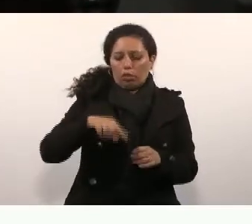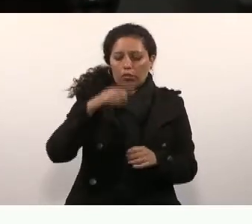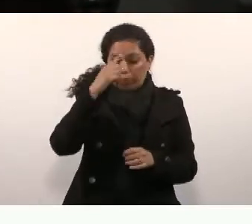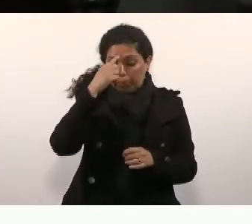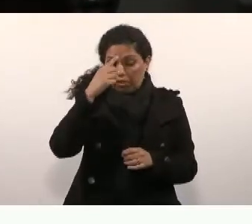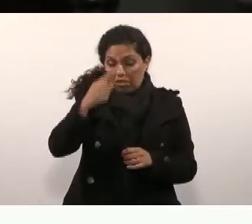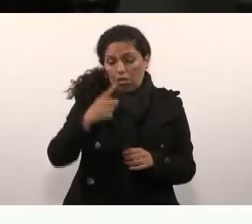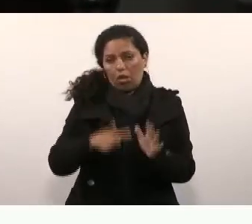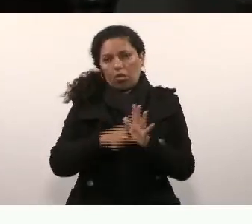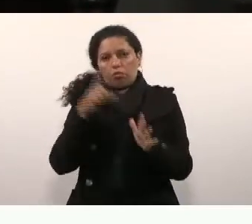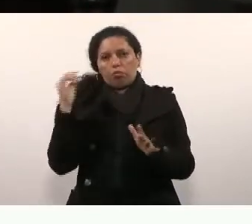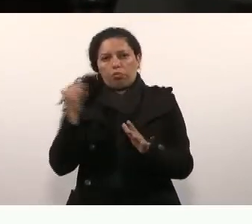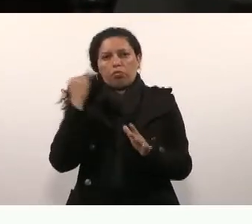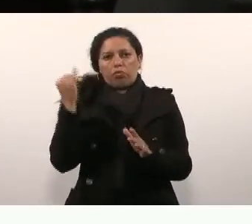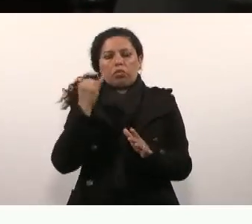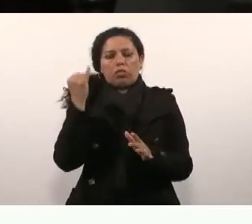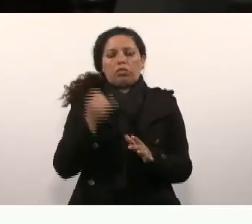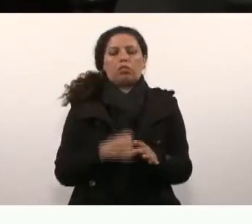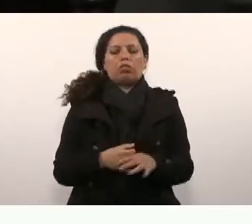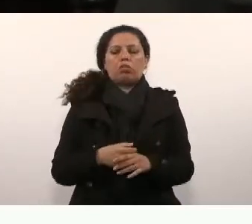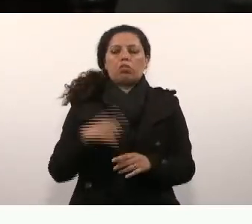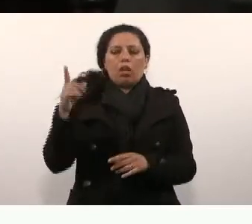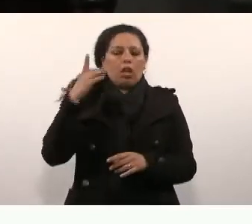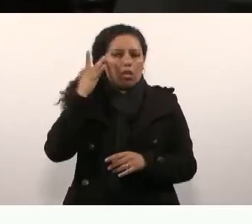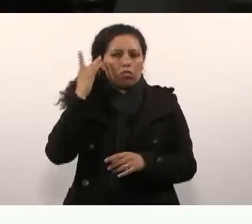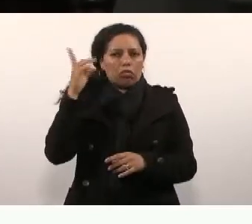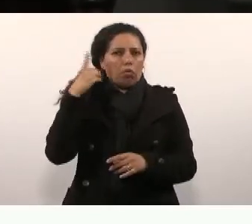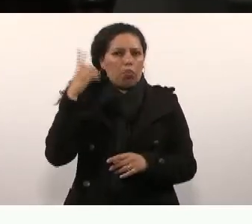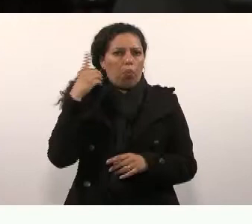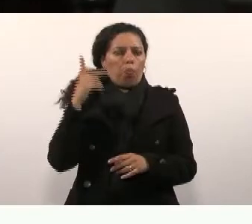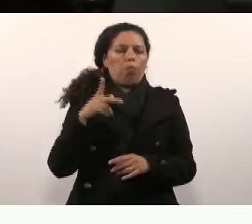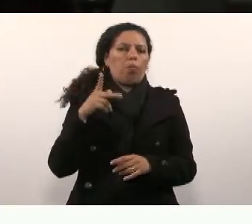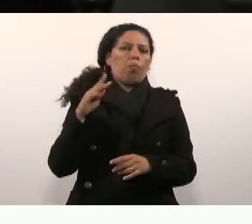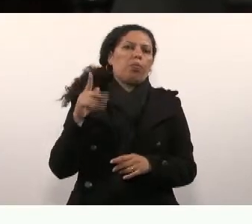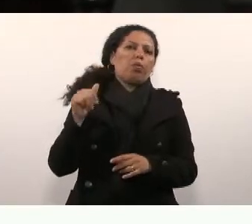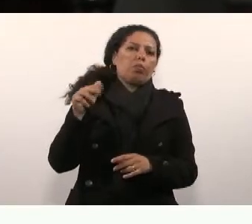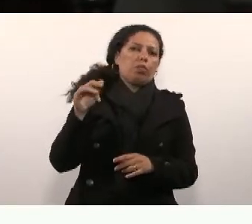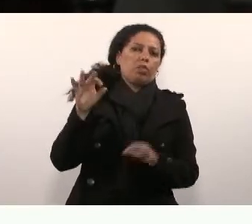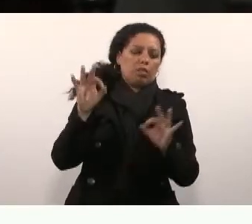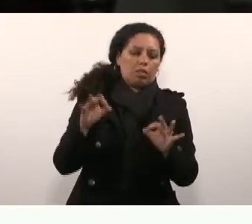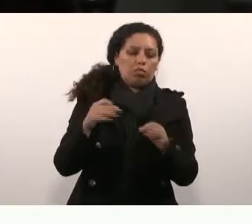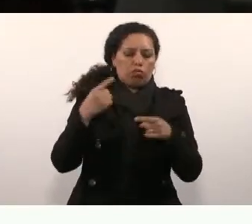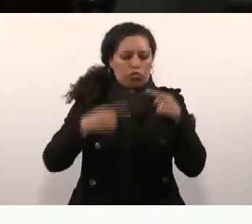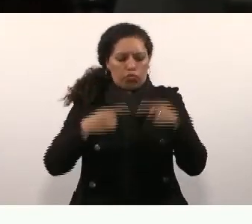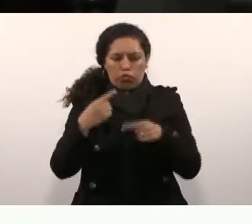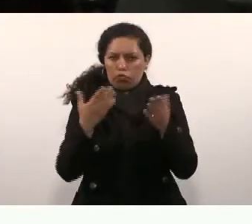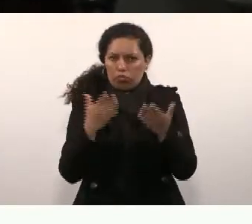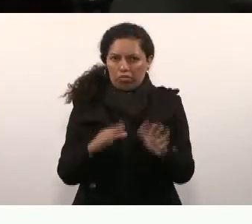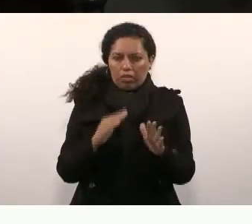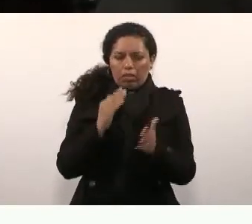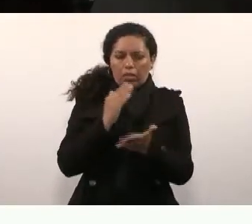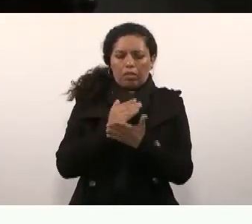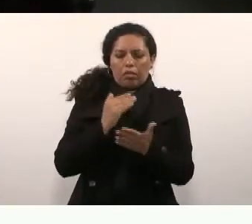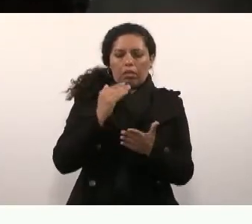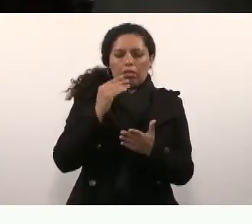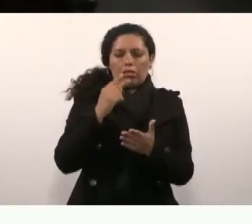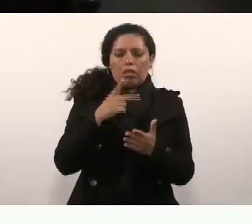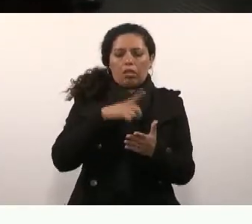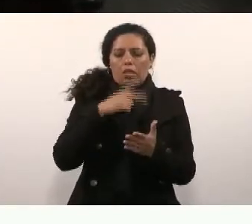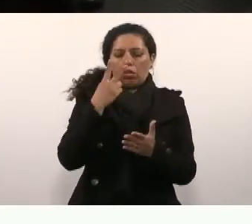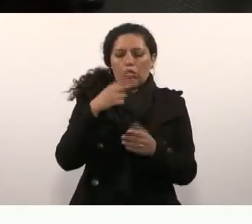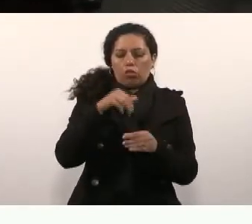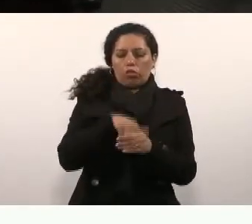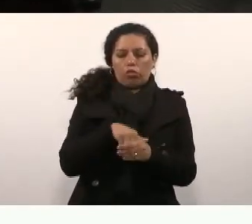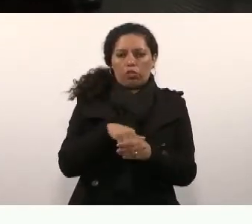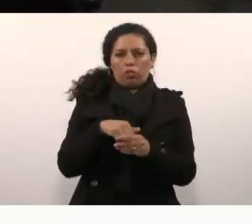Então, eu queria enfatizar essa sugestão do deputado Tiago Pampolho. Continua a discussão. Não havendo mais quem queira discutir. Em votação, temos 2 votos. O